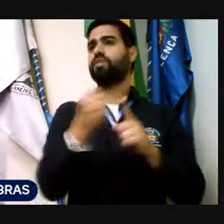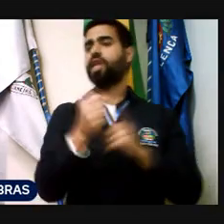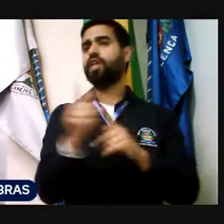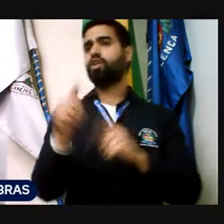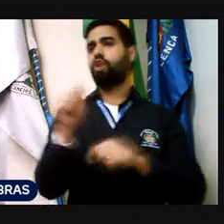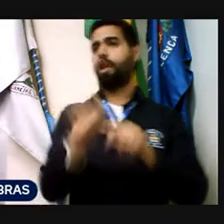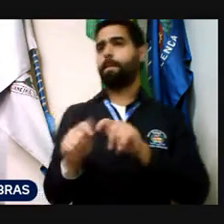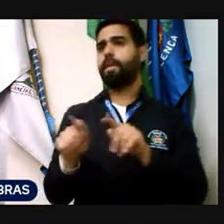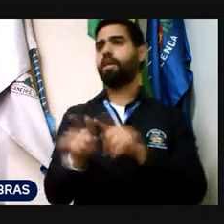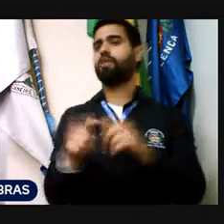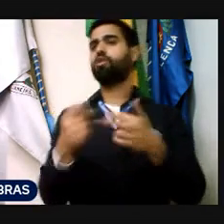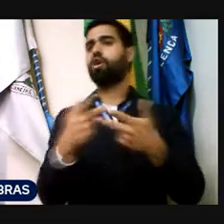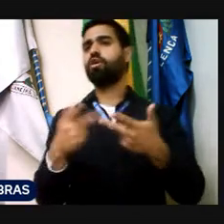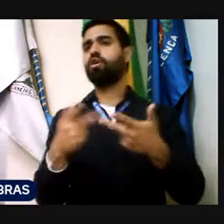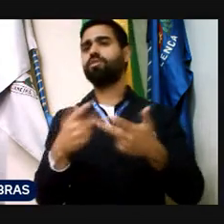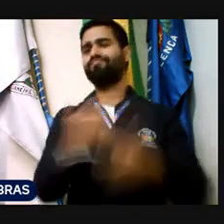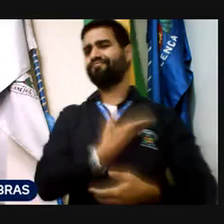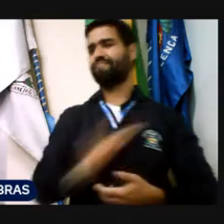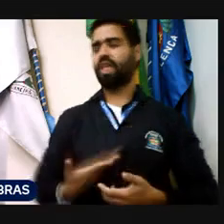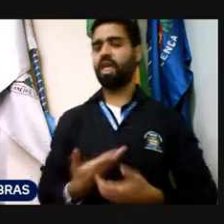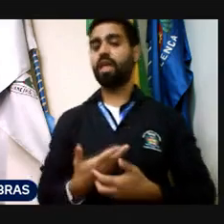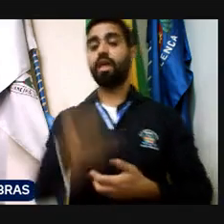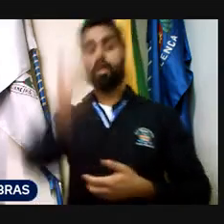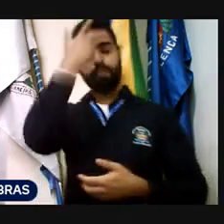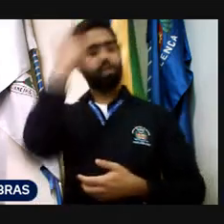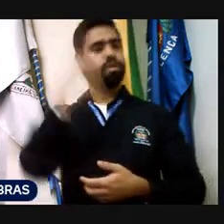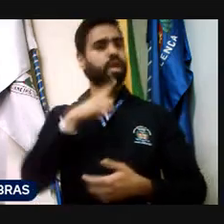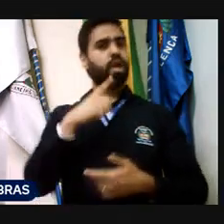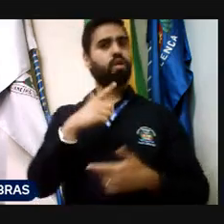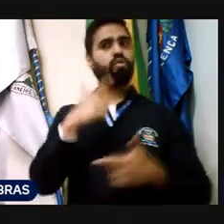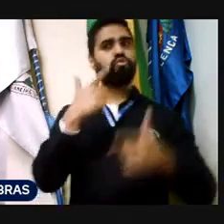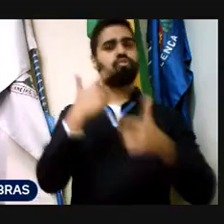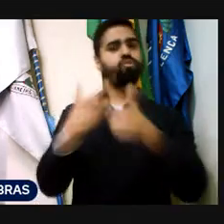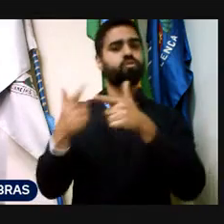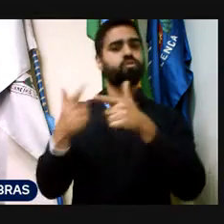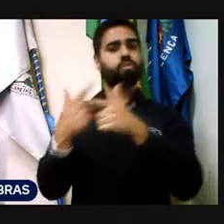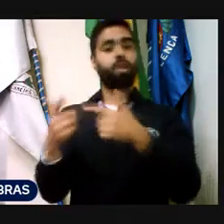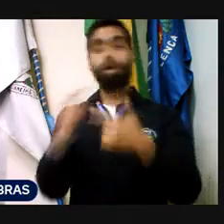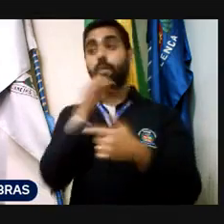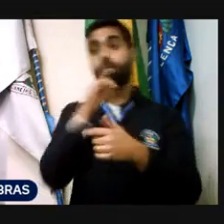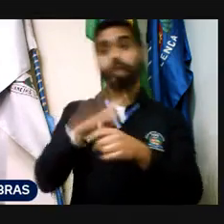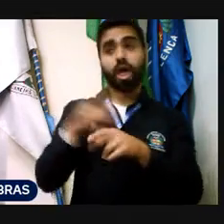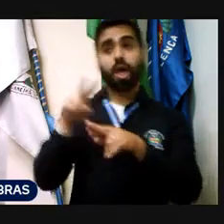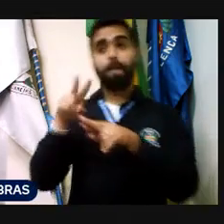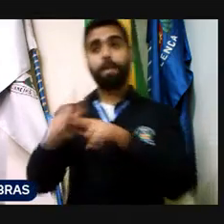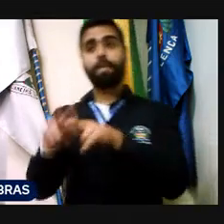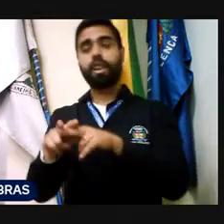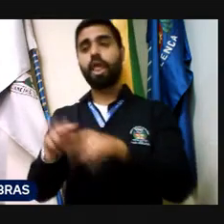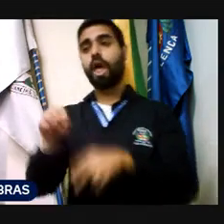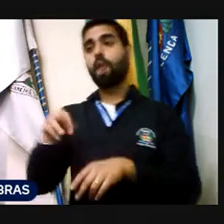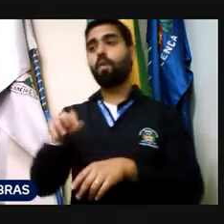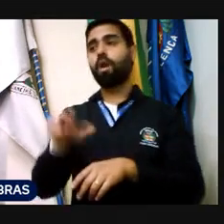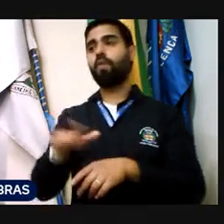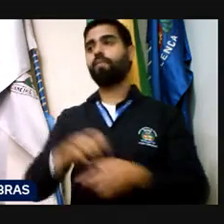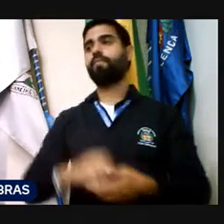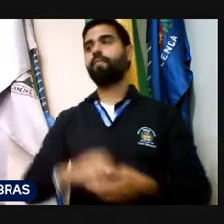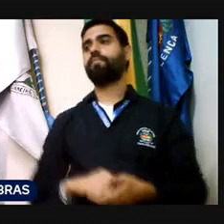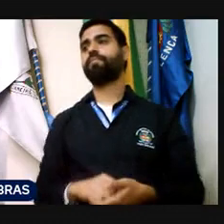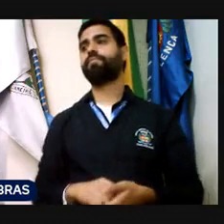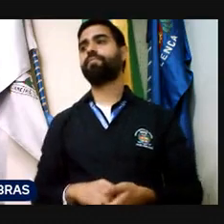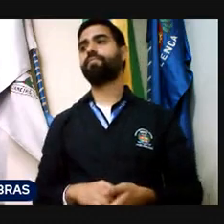mista, fundações e autarquias municipais, os que estiverem incluídos nas seguintes hipóteses que visam proteger a propriedade e a moralidade administrativa.